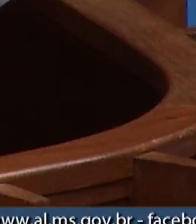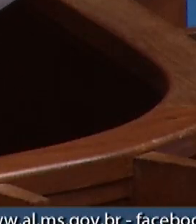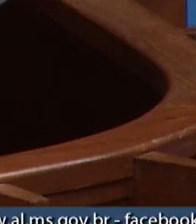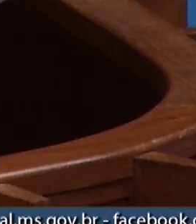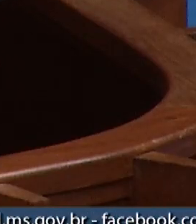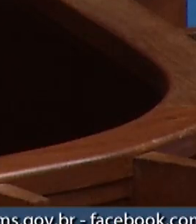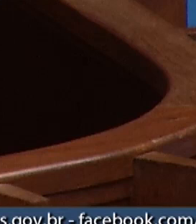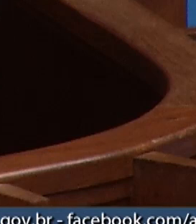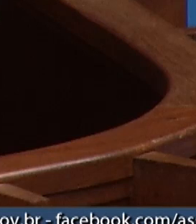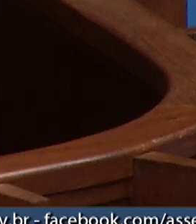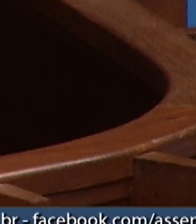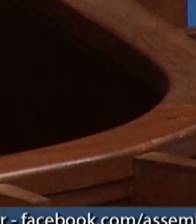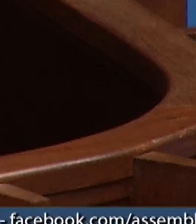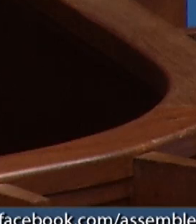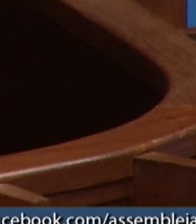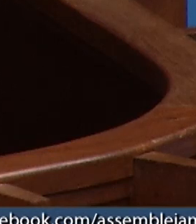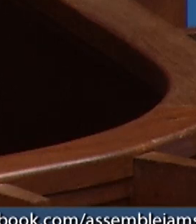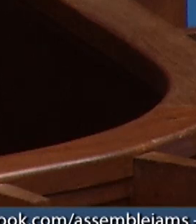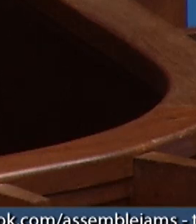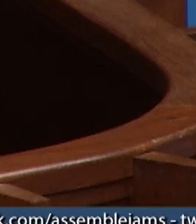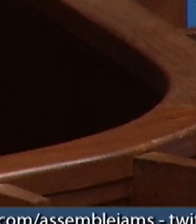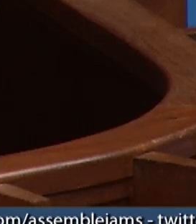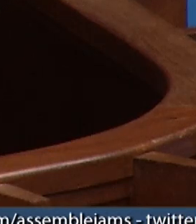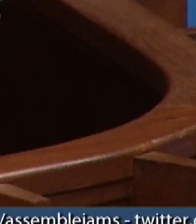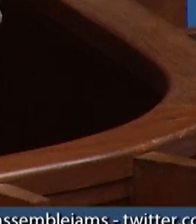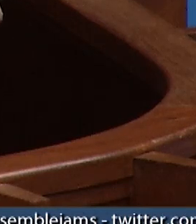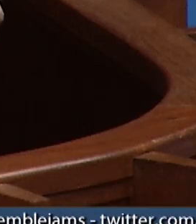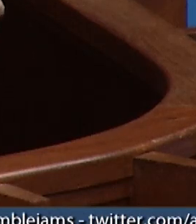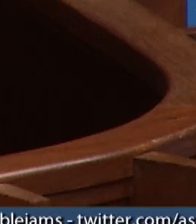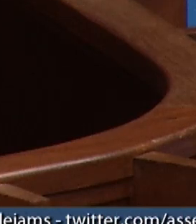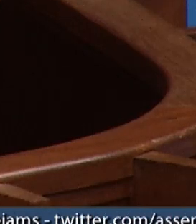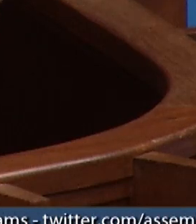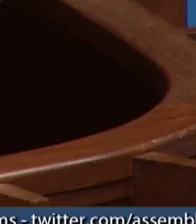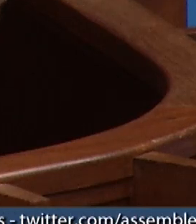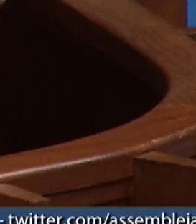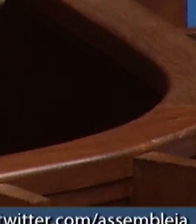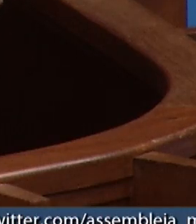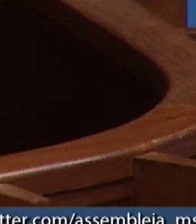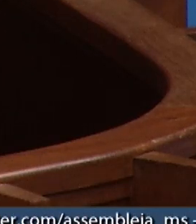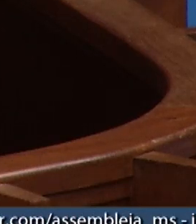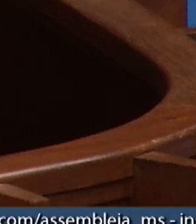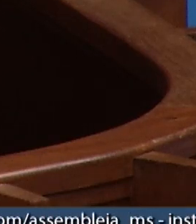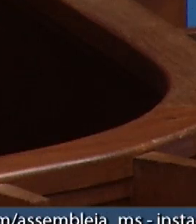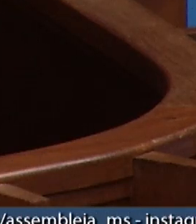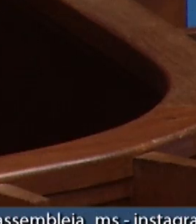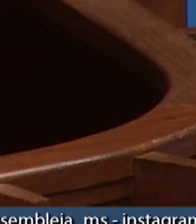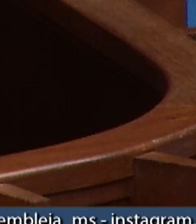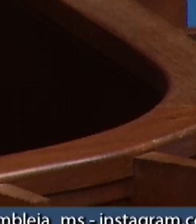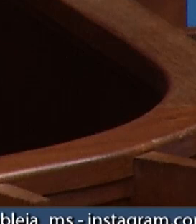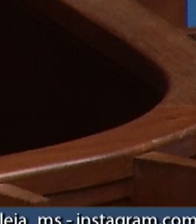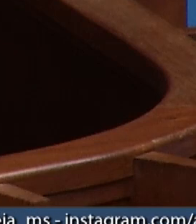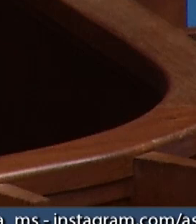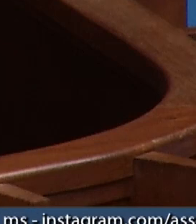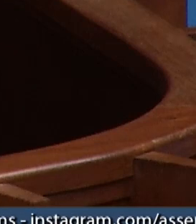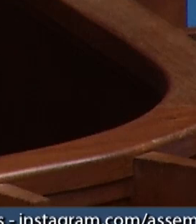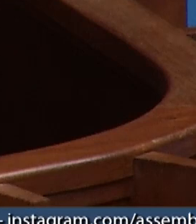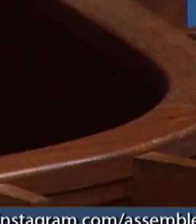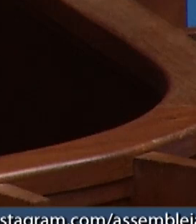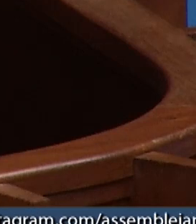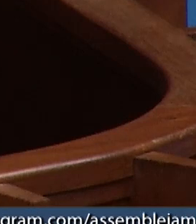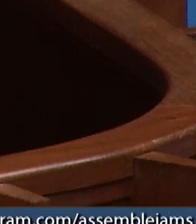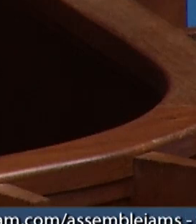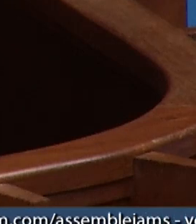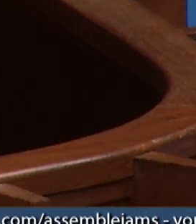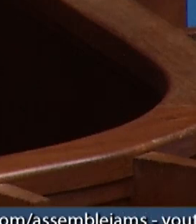14.701, sobre o reconhecimento, a demarcação, ou uso e a gestão da terra indígena,